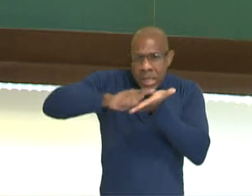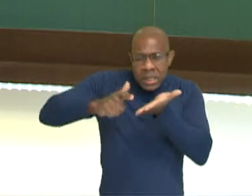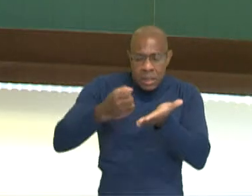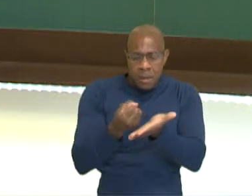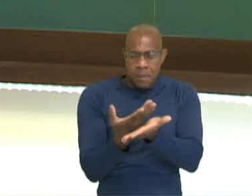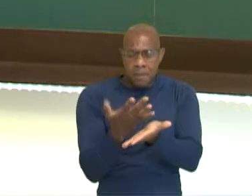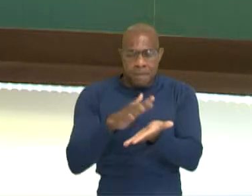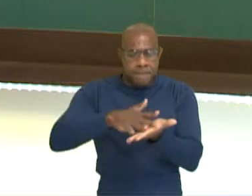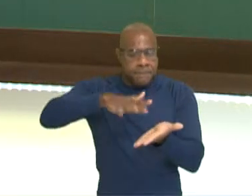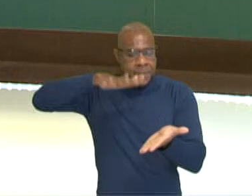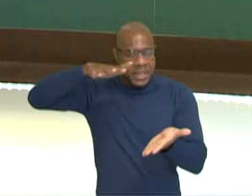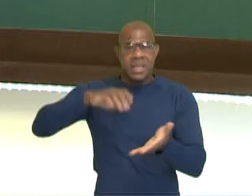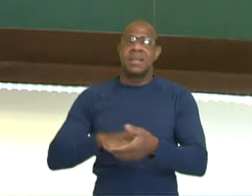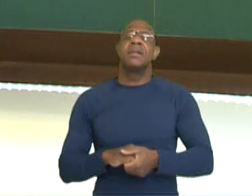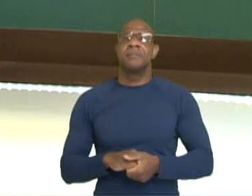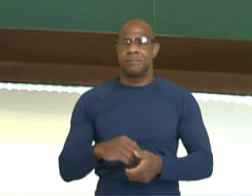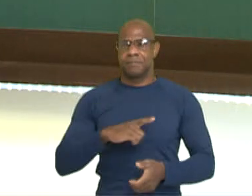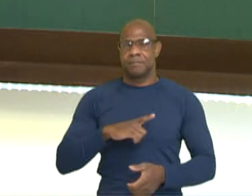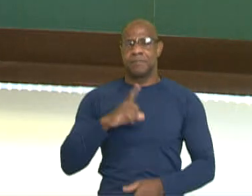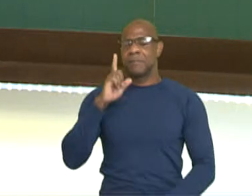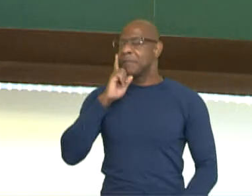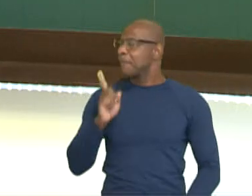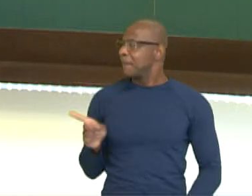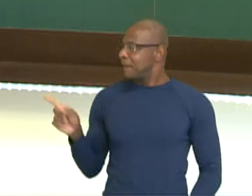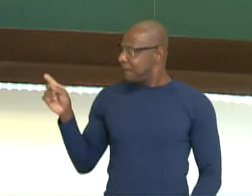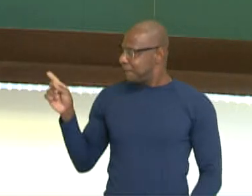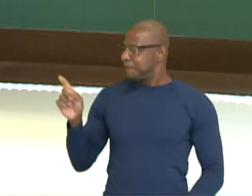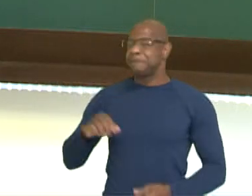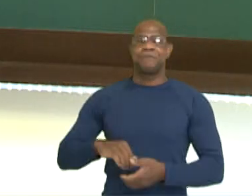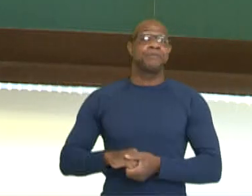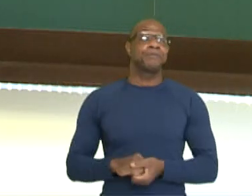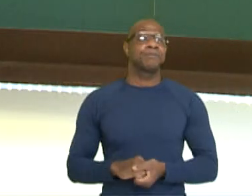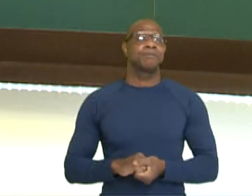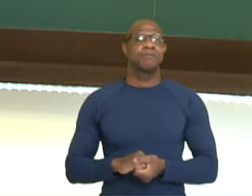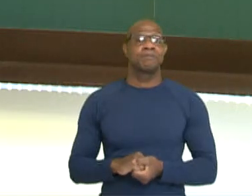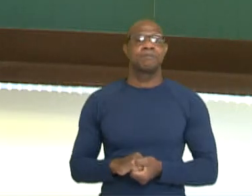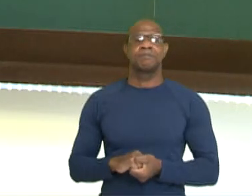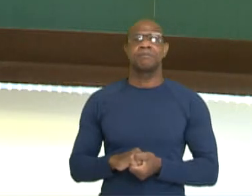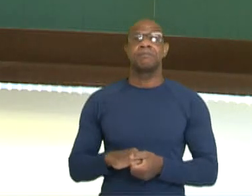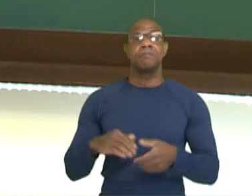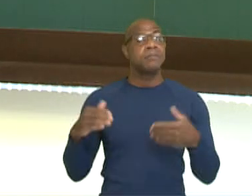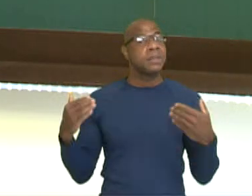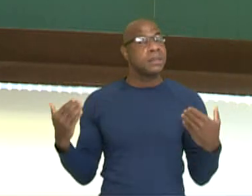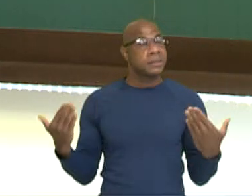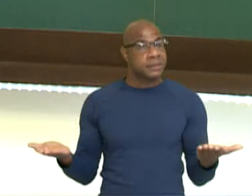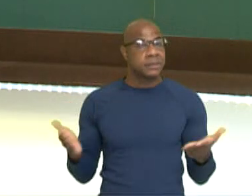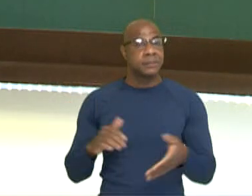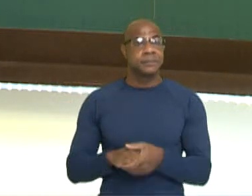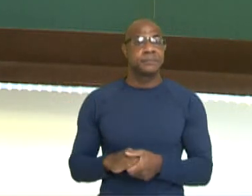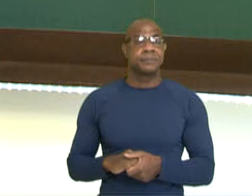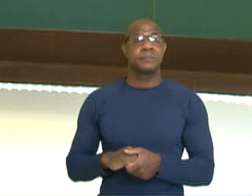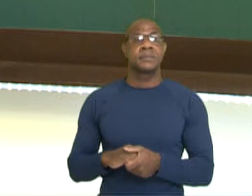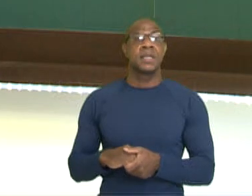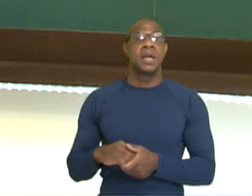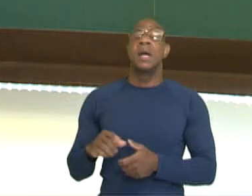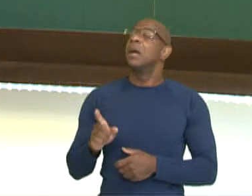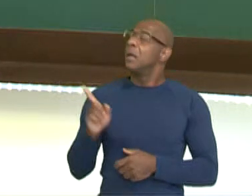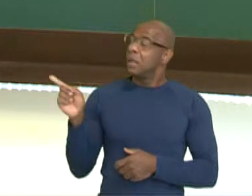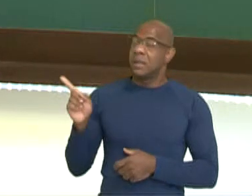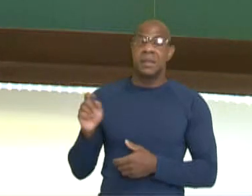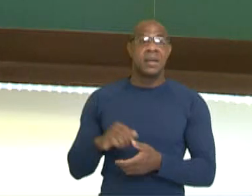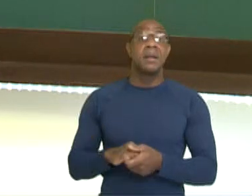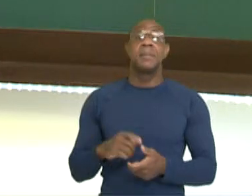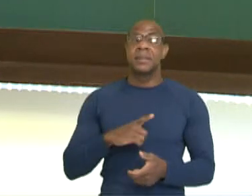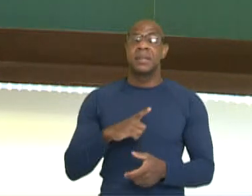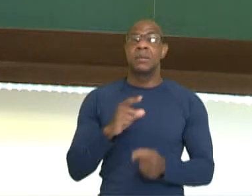é utilizado nas louças, em pedras de cozinha, banheiro, plataformas de piso, enfim, para que